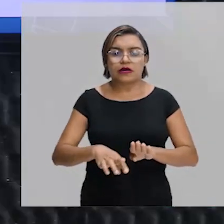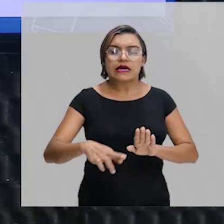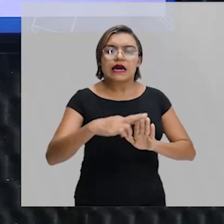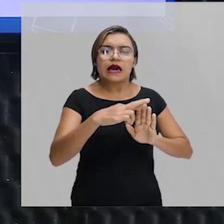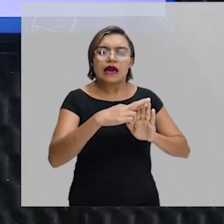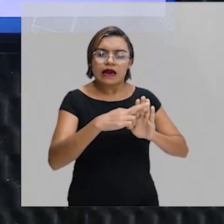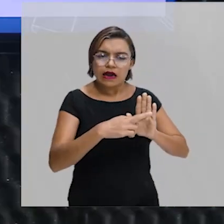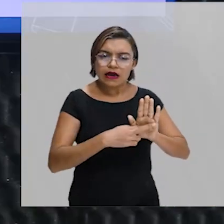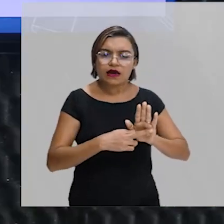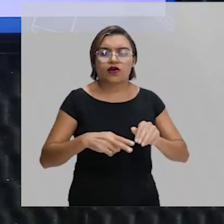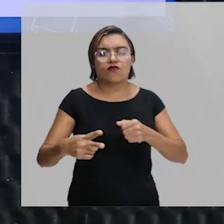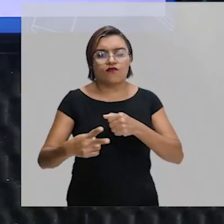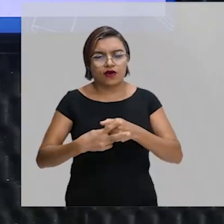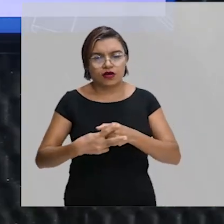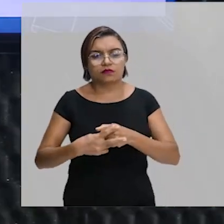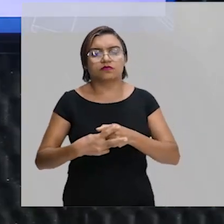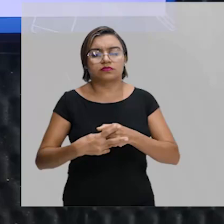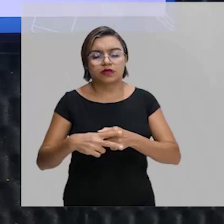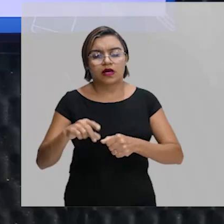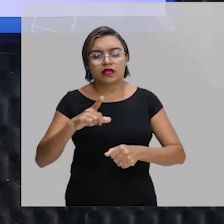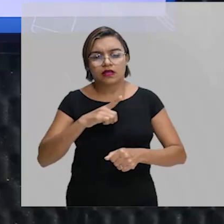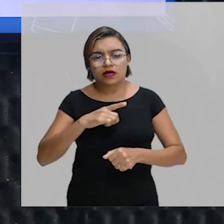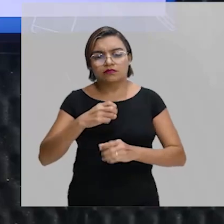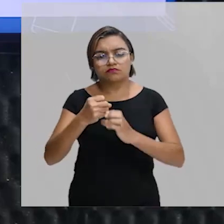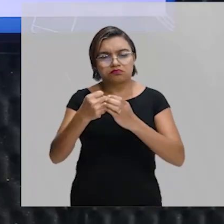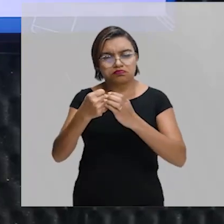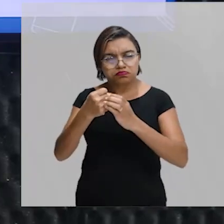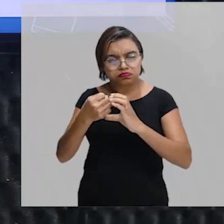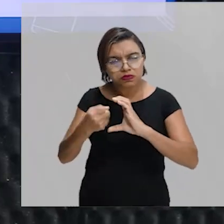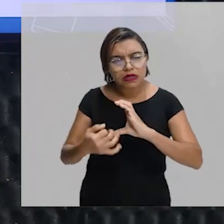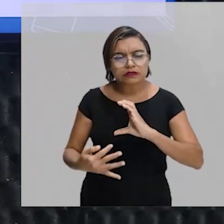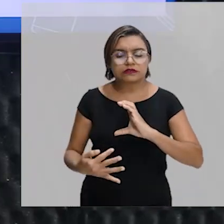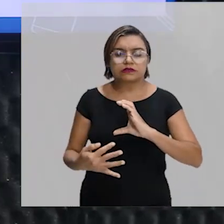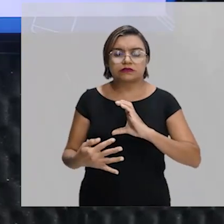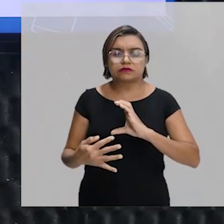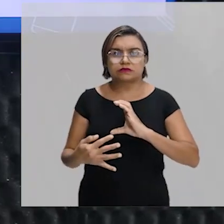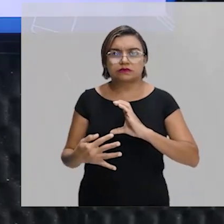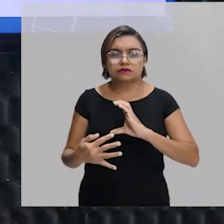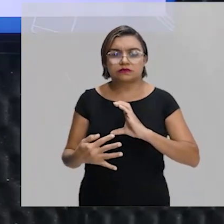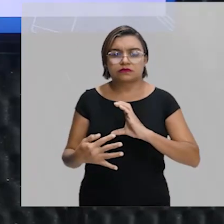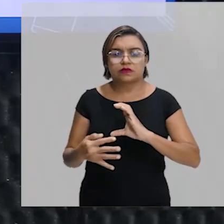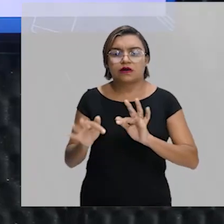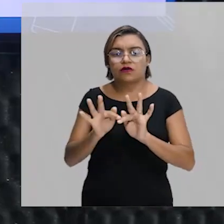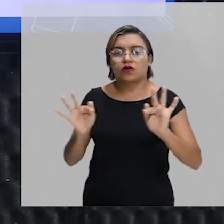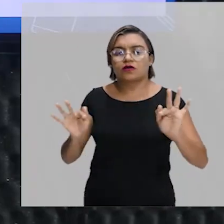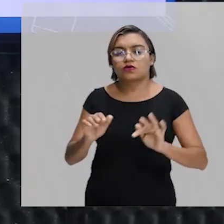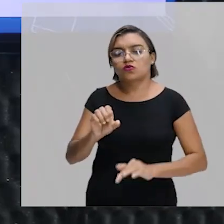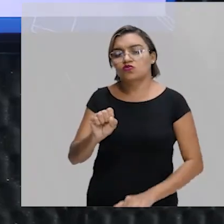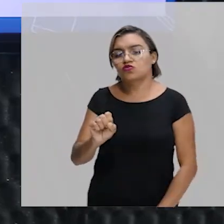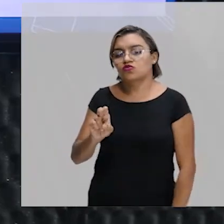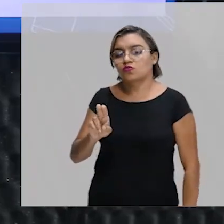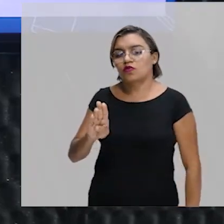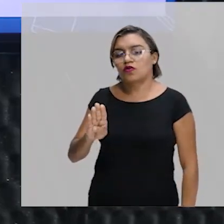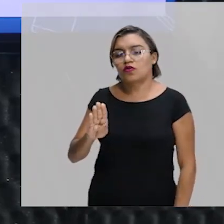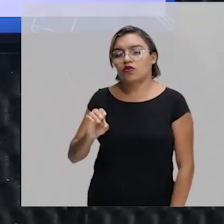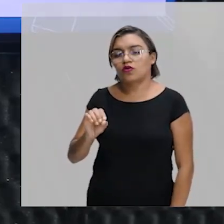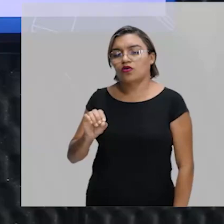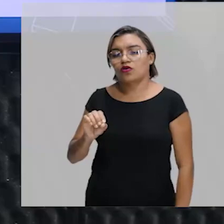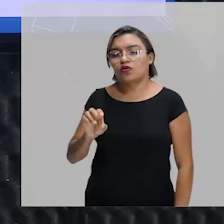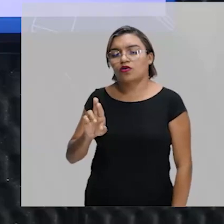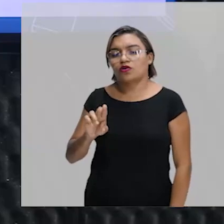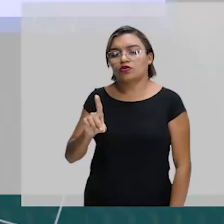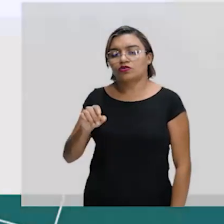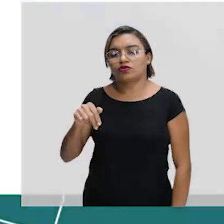uso subjuntivo e que são orações subordinadas, que se valem das orações subordinadas. Então, nós vamos agora para a segunda